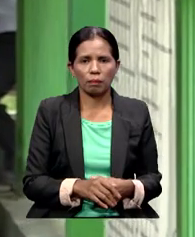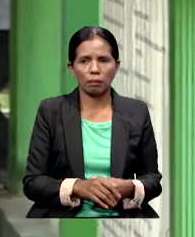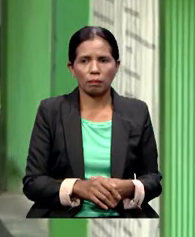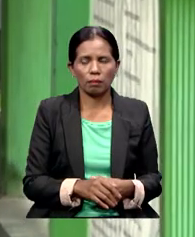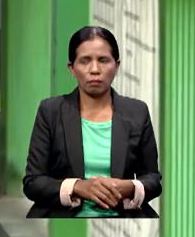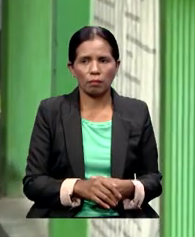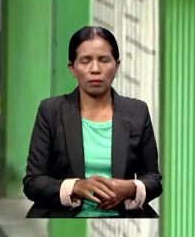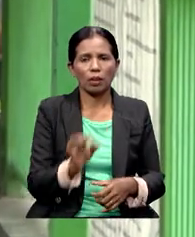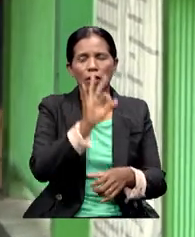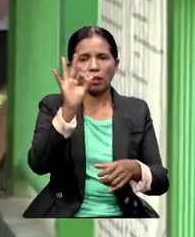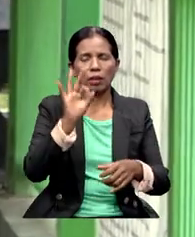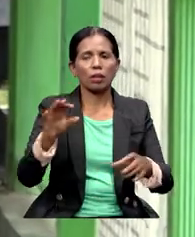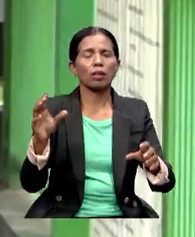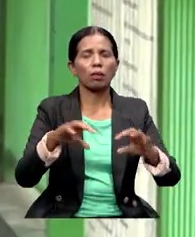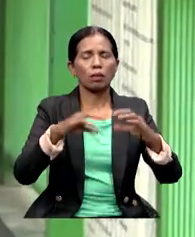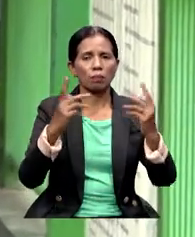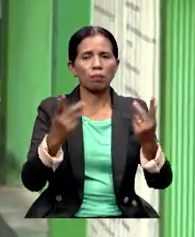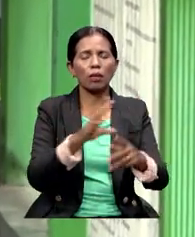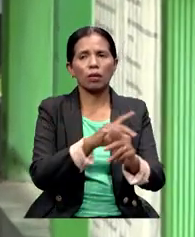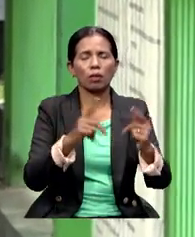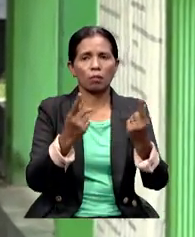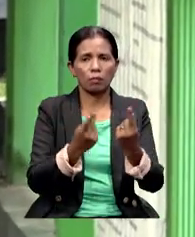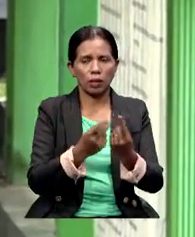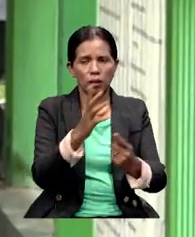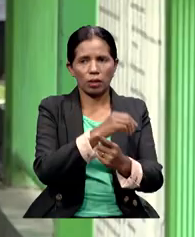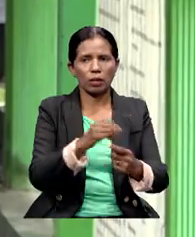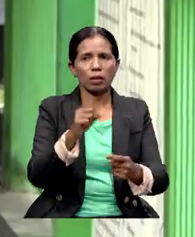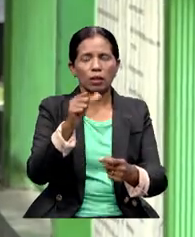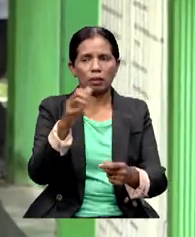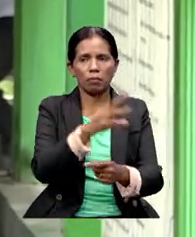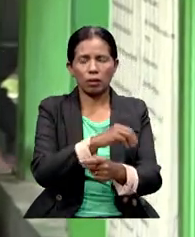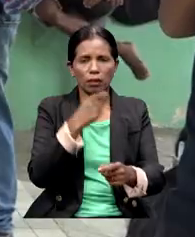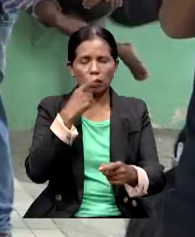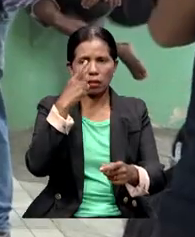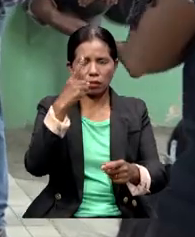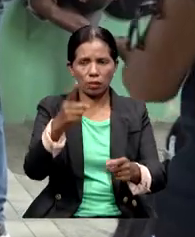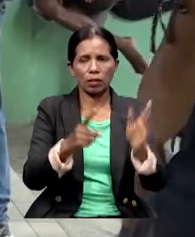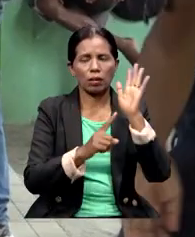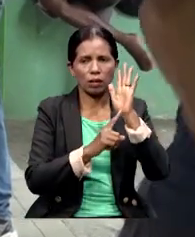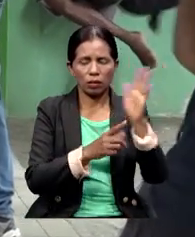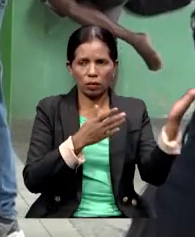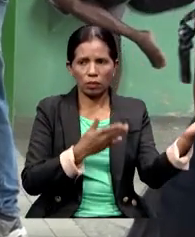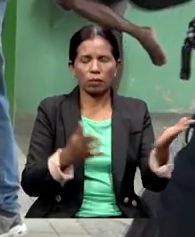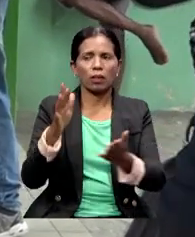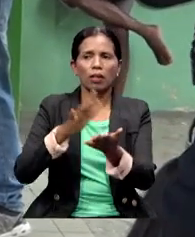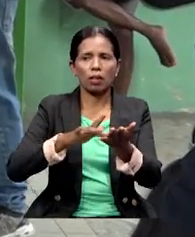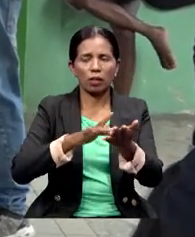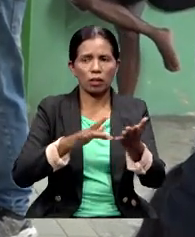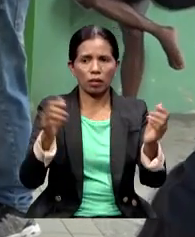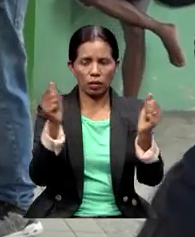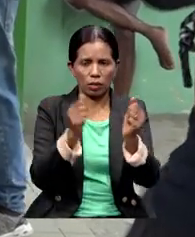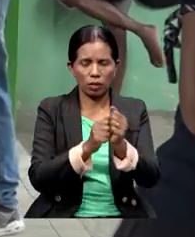E a sexta, né, Companhia Salimago, né, Ministra da Saúde, indica a adjudicação de reita, hatama ona em Moro, consumáveis